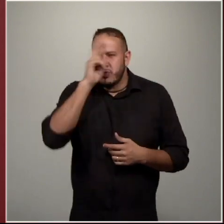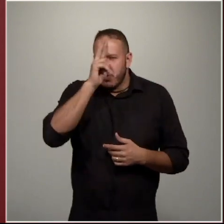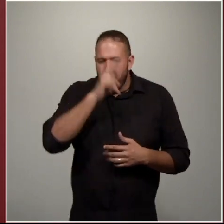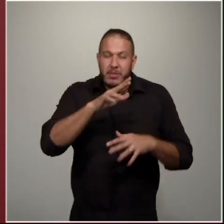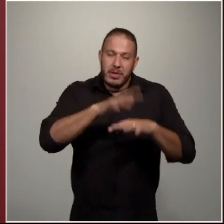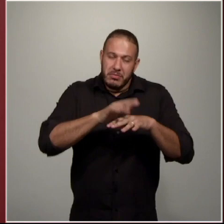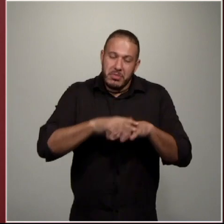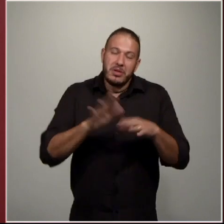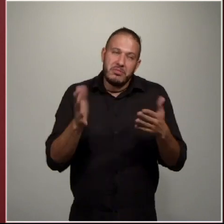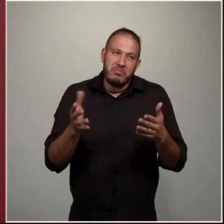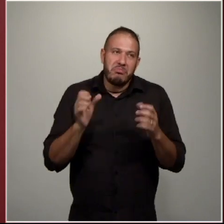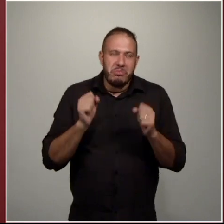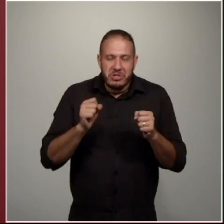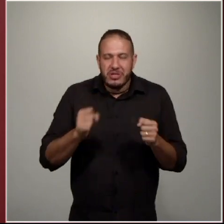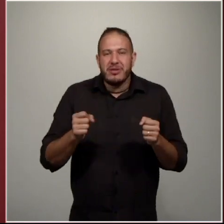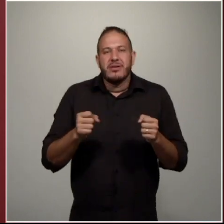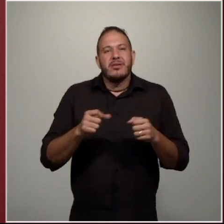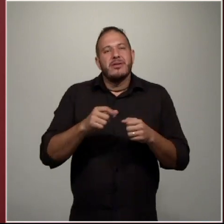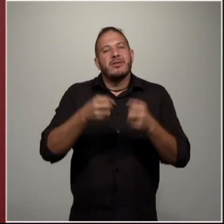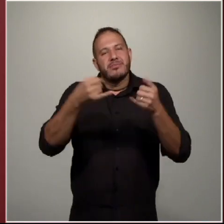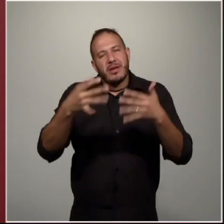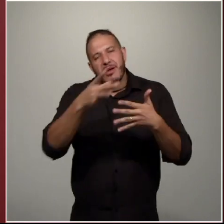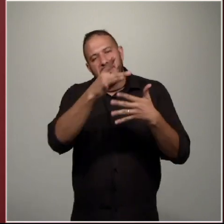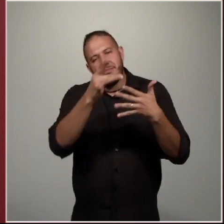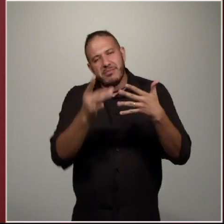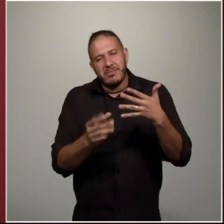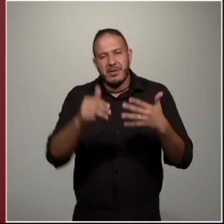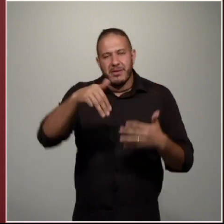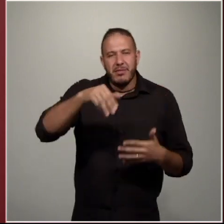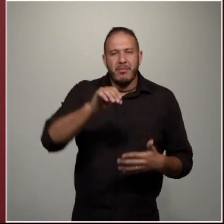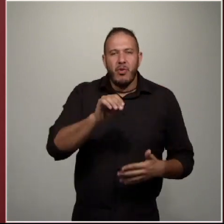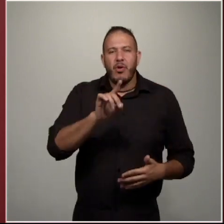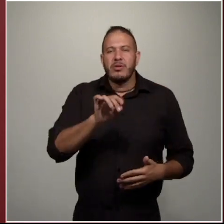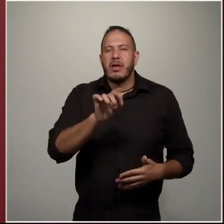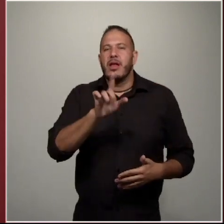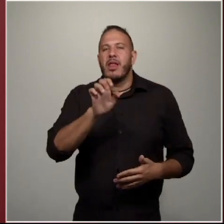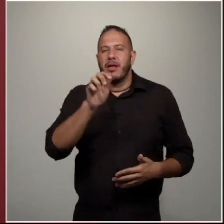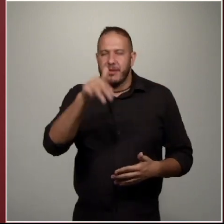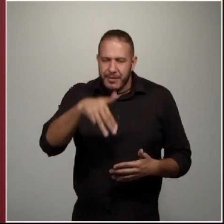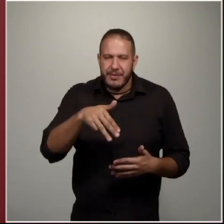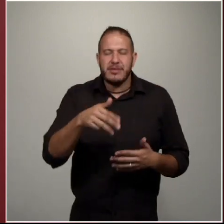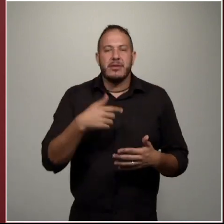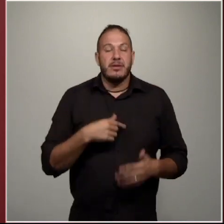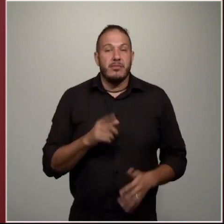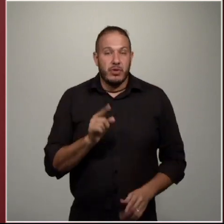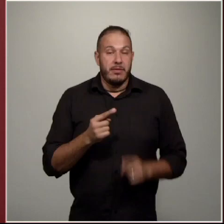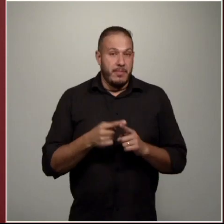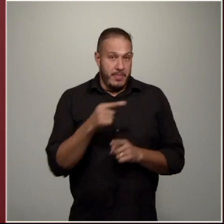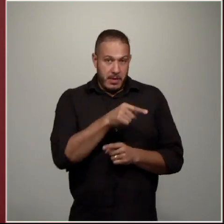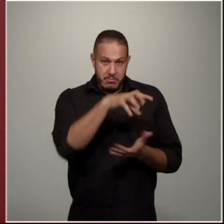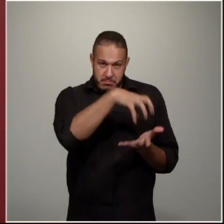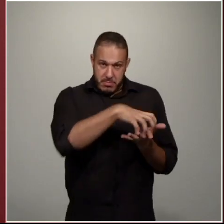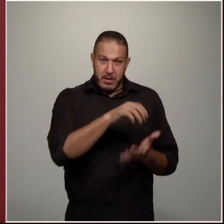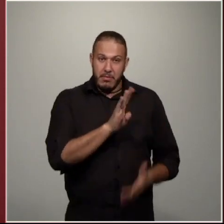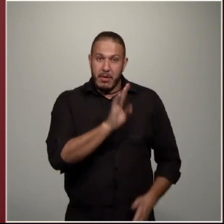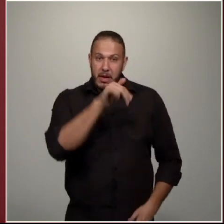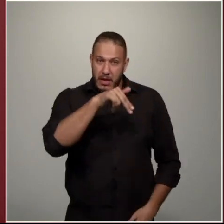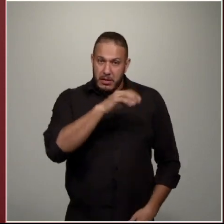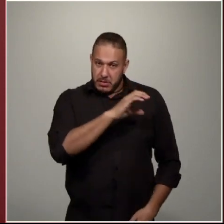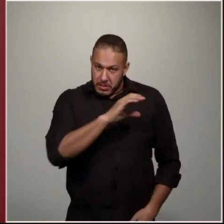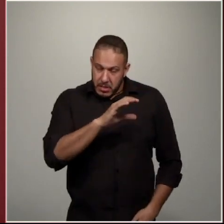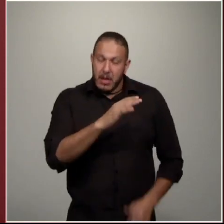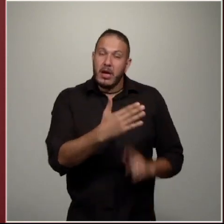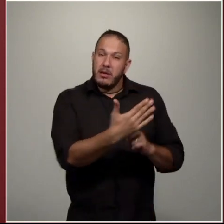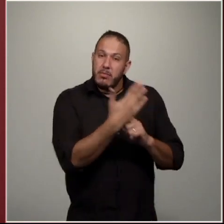gente poderia ampliar sobre modelagem sobre resolução de problemas a abc ela traz pra gente muito mais